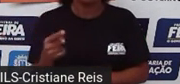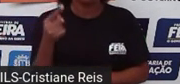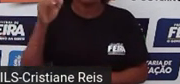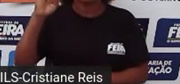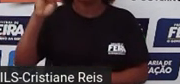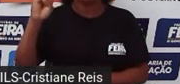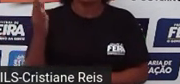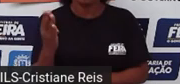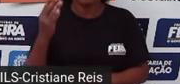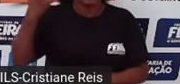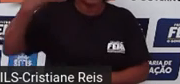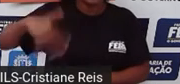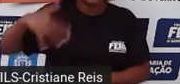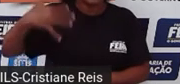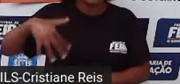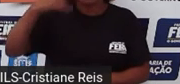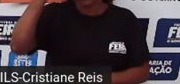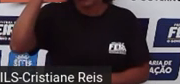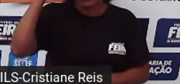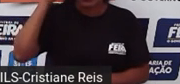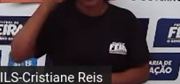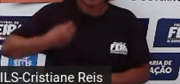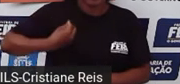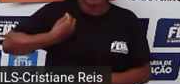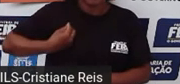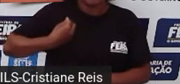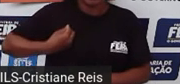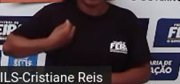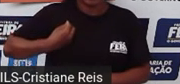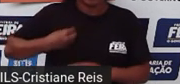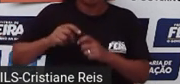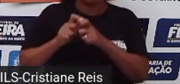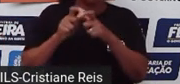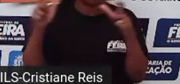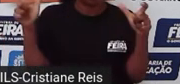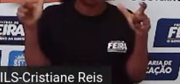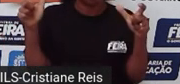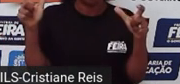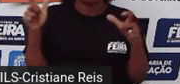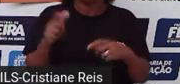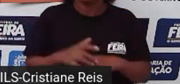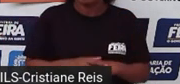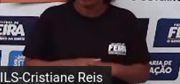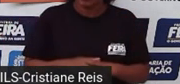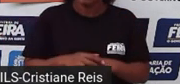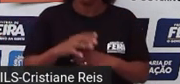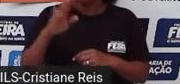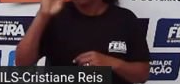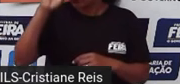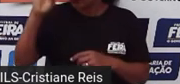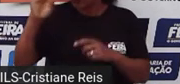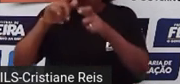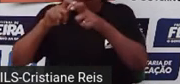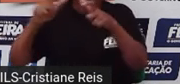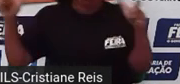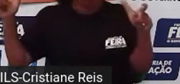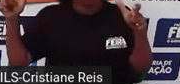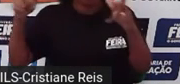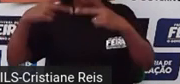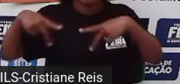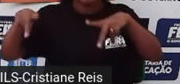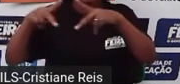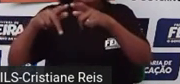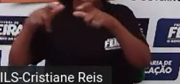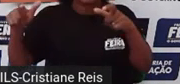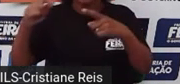milhões de pessoas vivendo aí nessa região e como eu falei para vocês dois países e destacou que a China EA Índia a